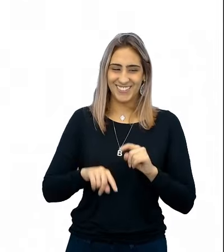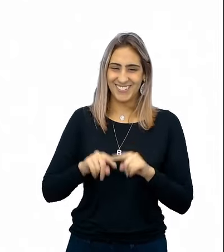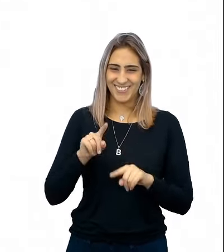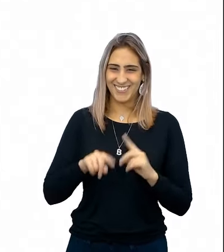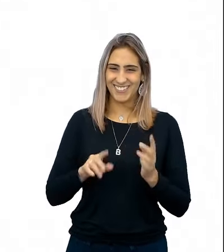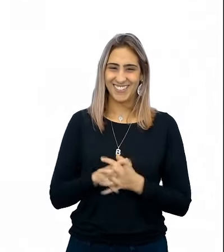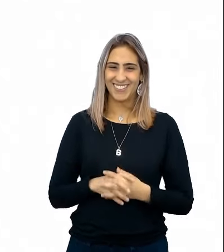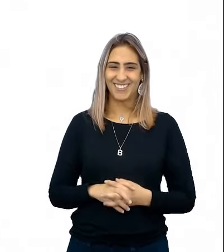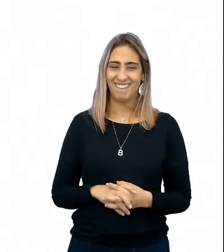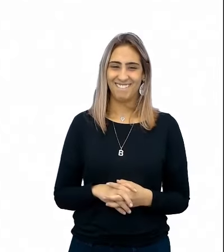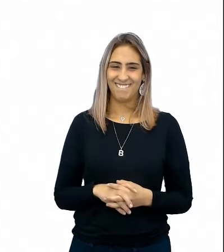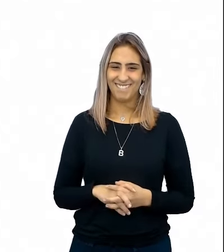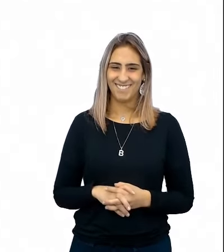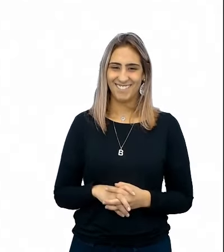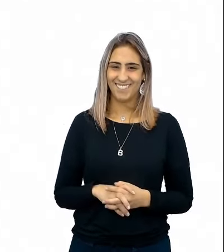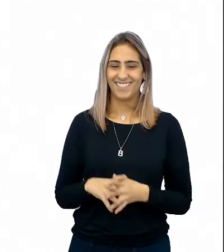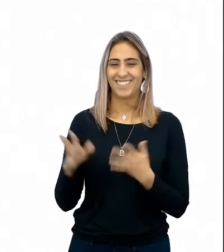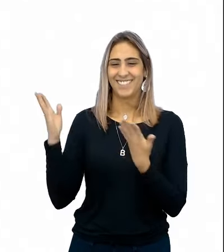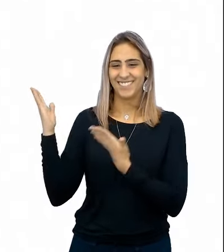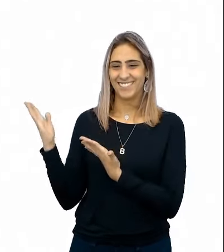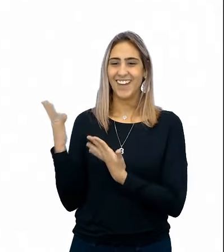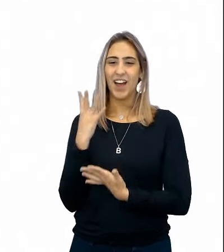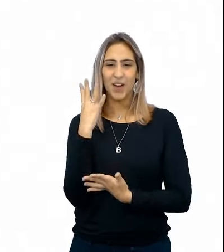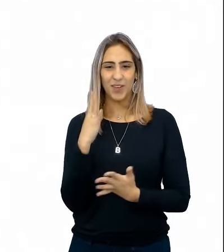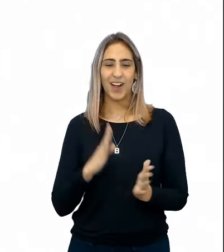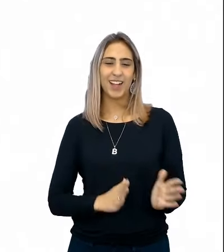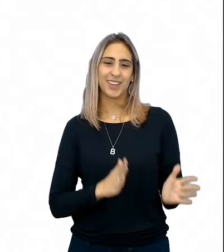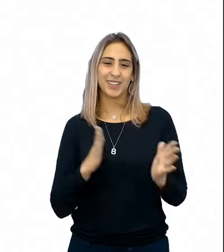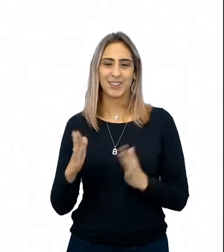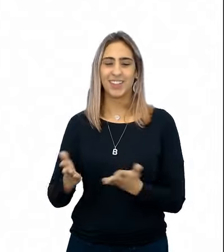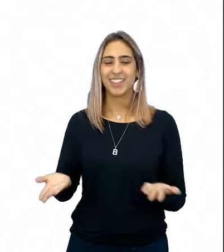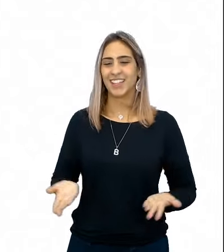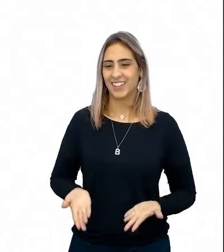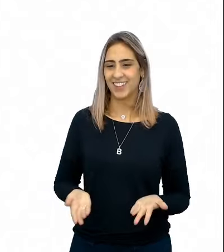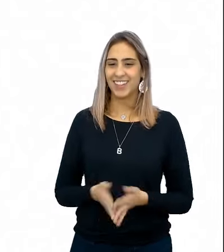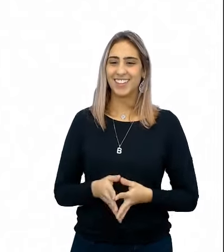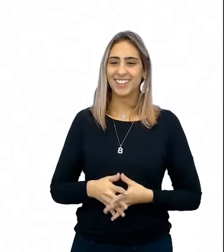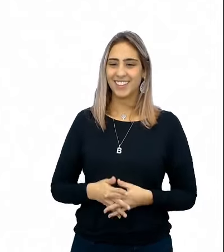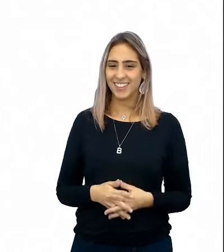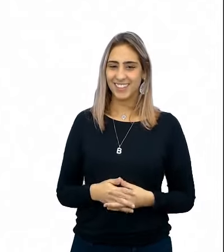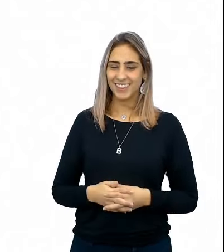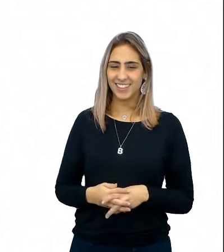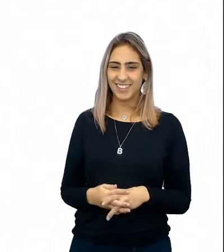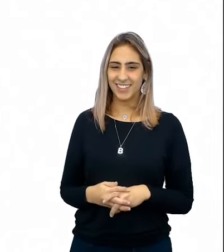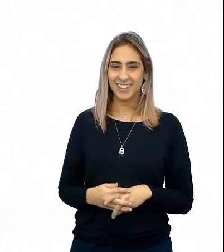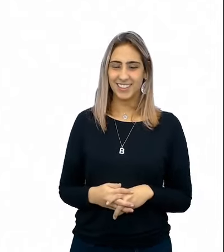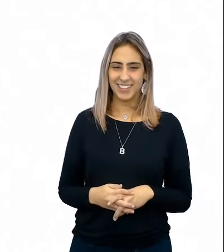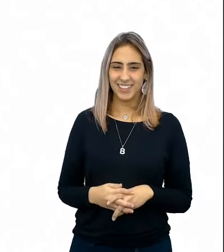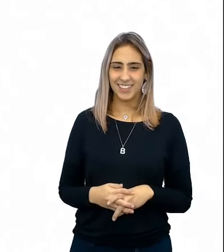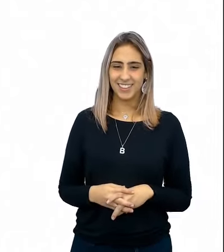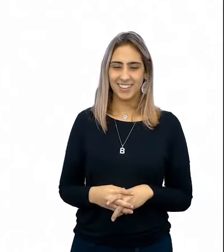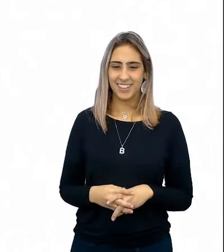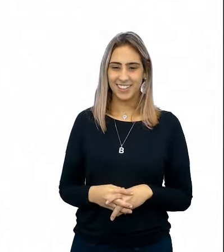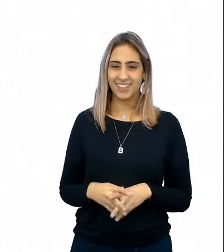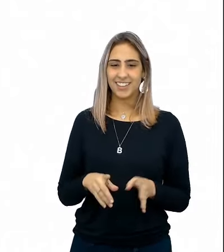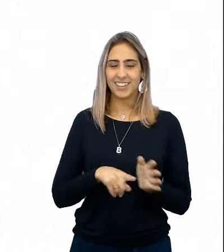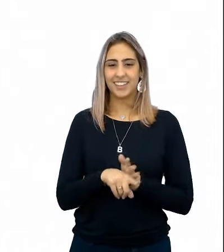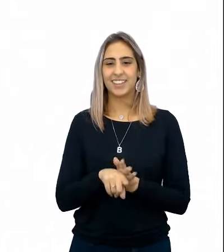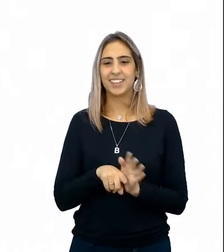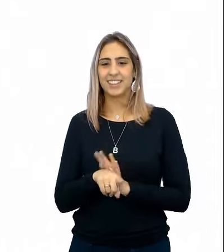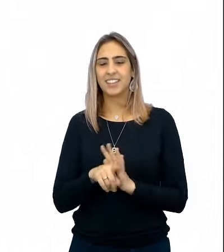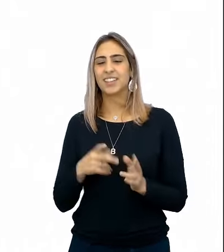de aprendizagem para que os nossos estudantes aprendam cada vez mais. No quarto momento,